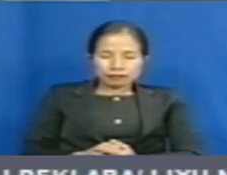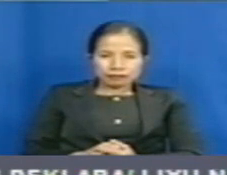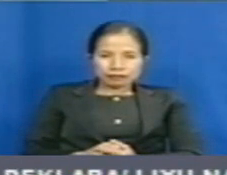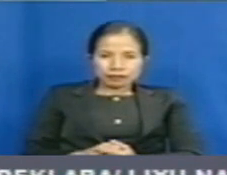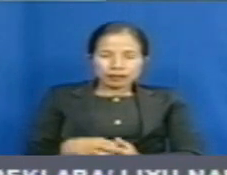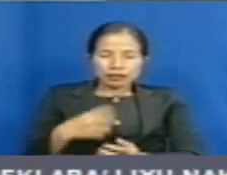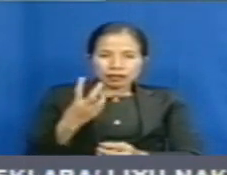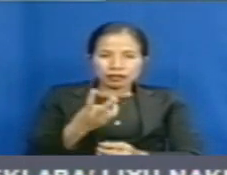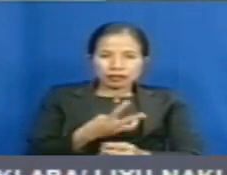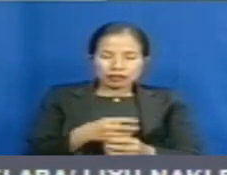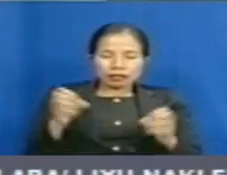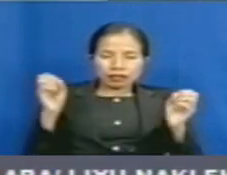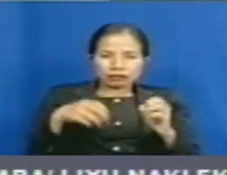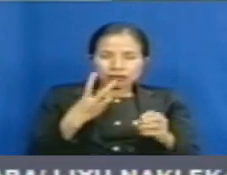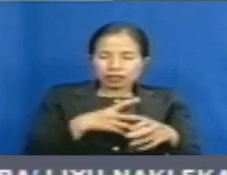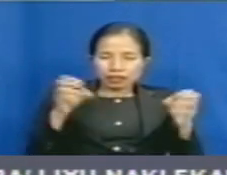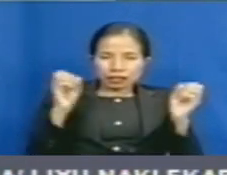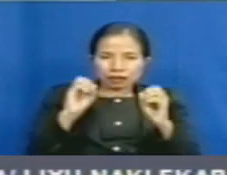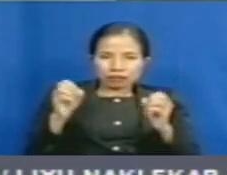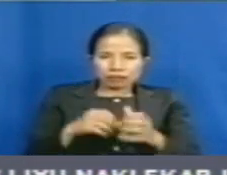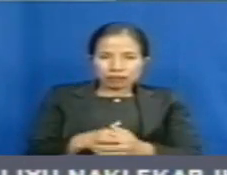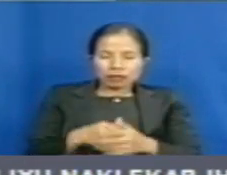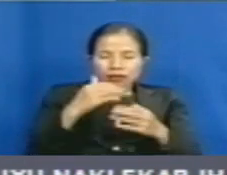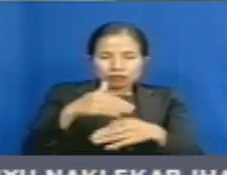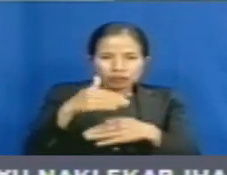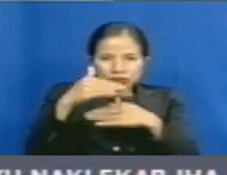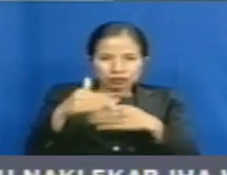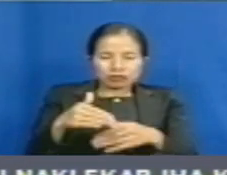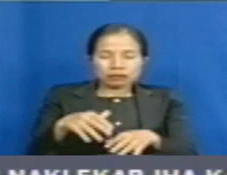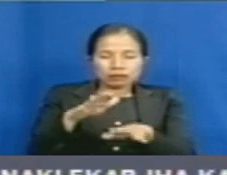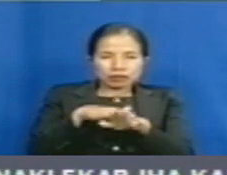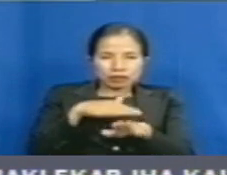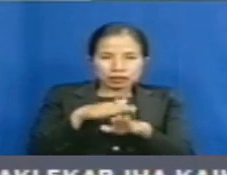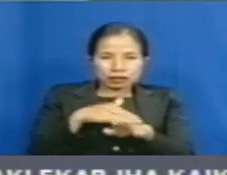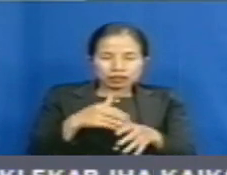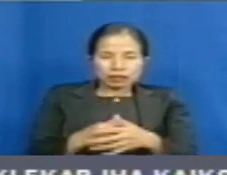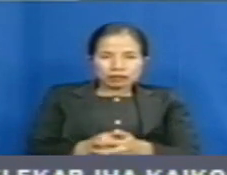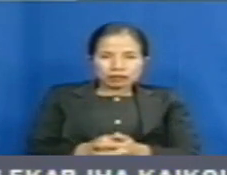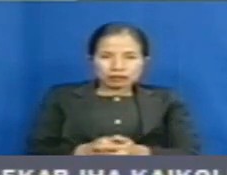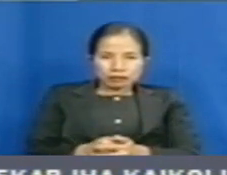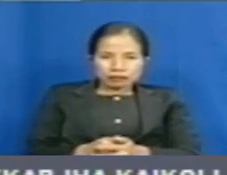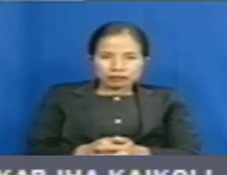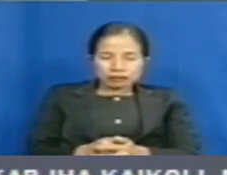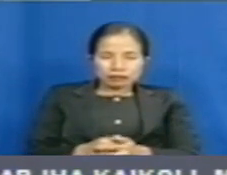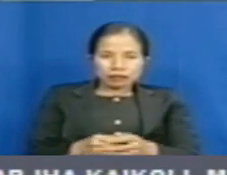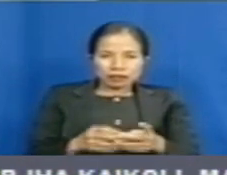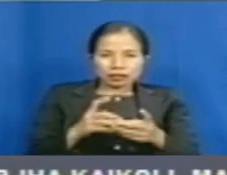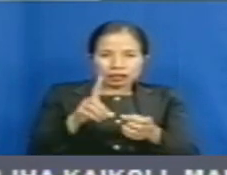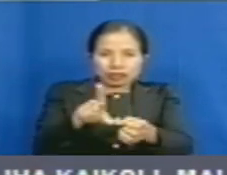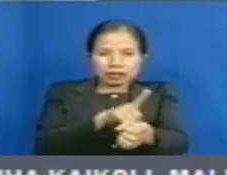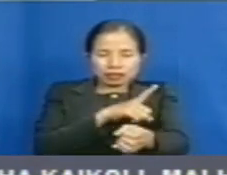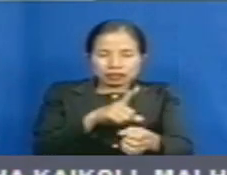né? Loro, né? Loro, né? Loro, né? Loro, né? Processo maka, enfim, ita dar na rua depois.